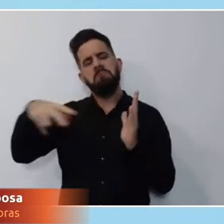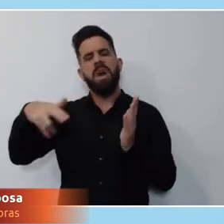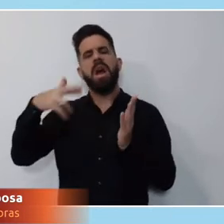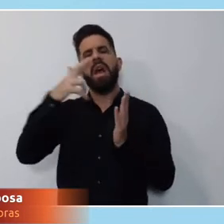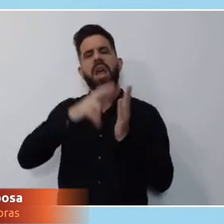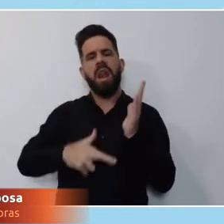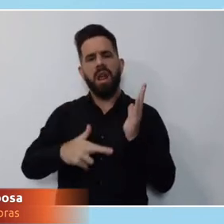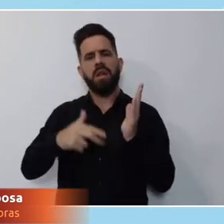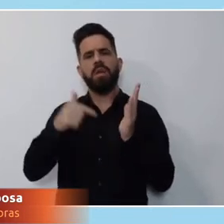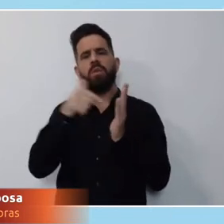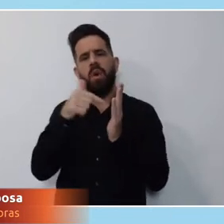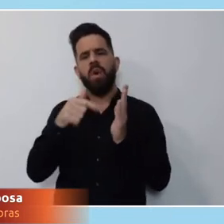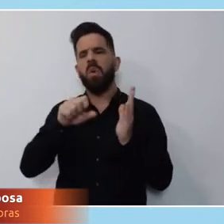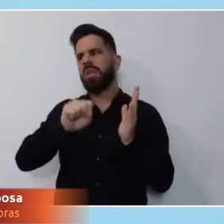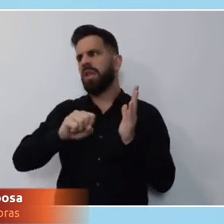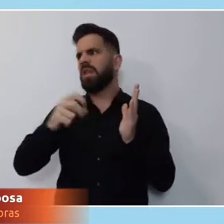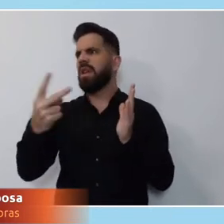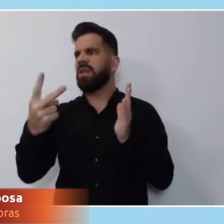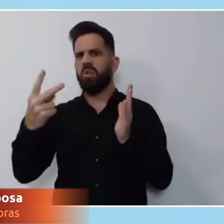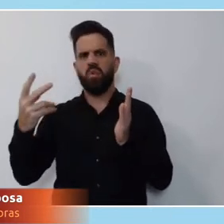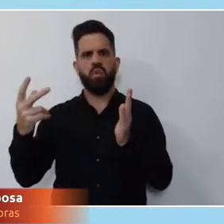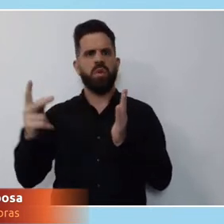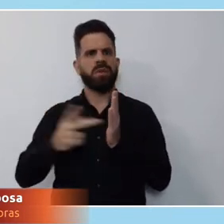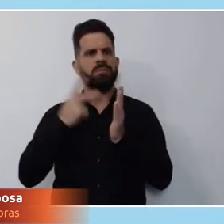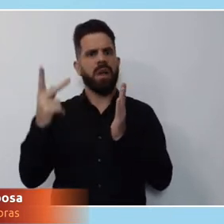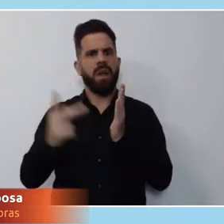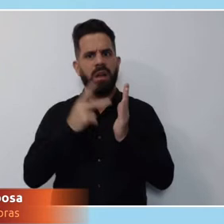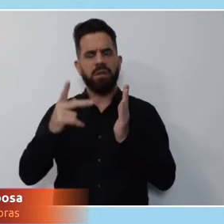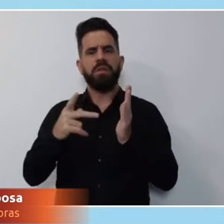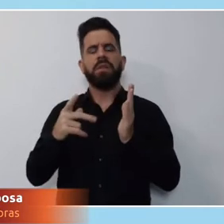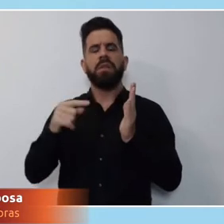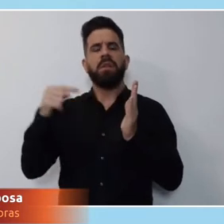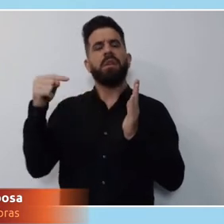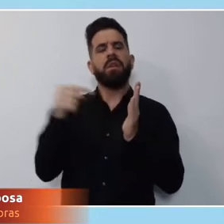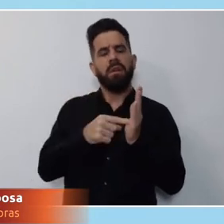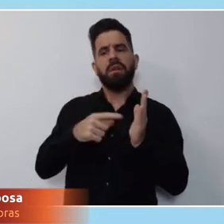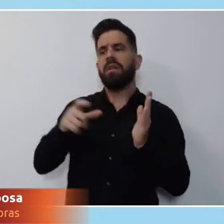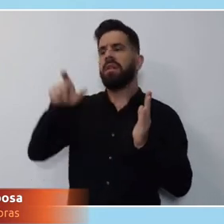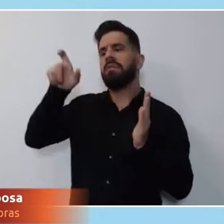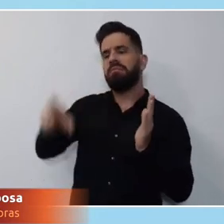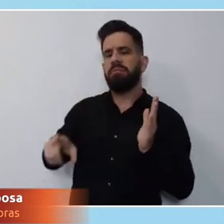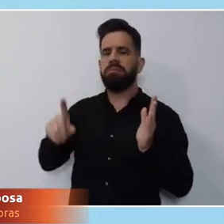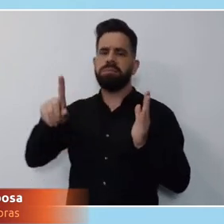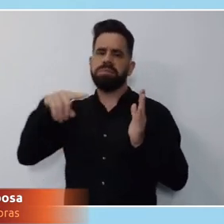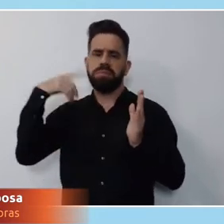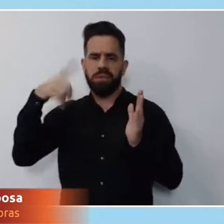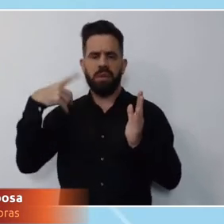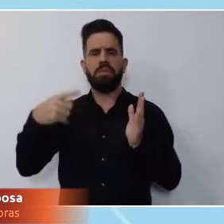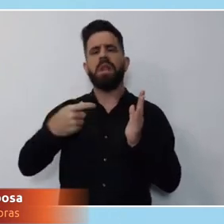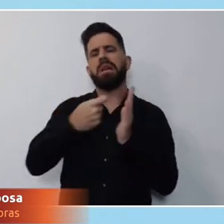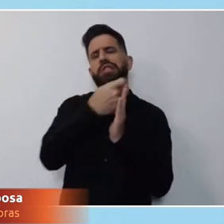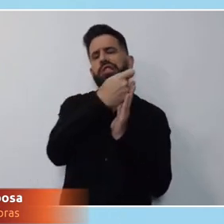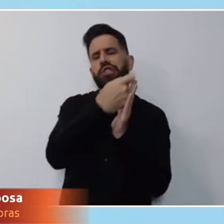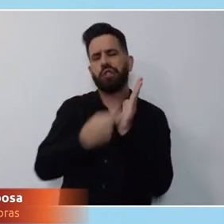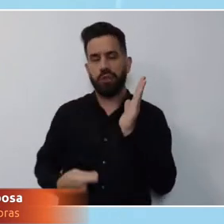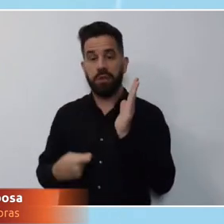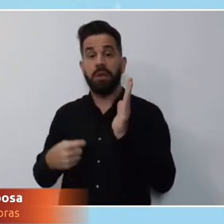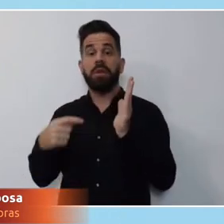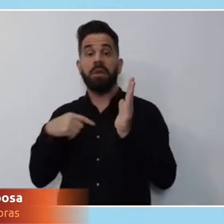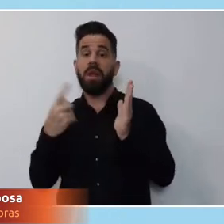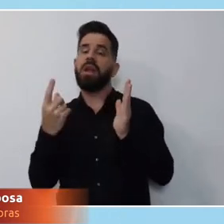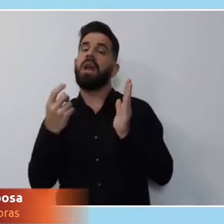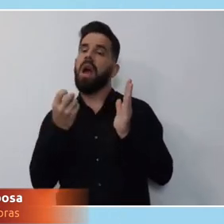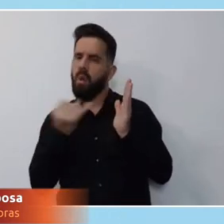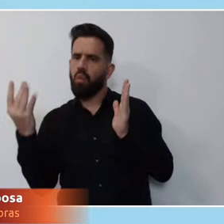lei, que foi feito por um parlamentar, tinha algumas emendas nesse projeto de lei que deveriam ser colocadas, que me